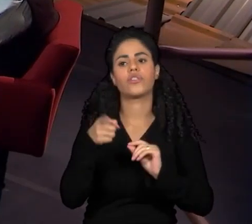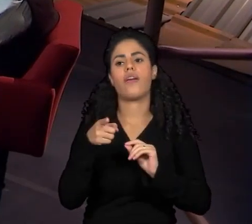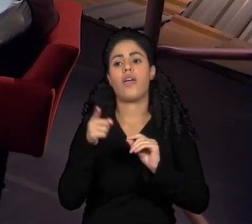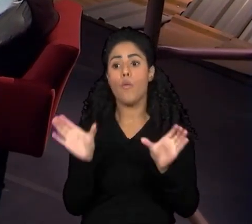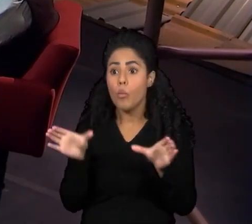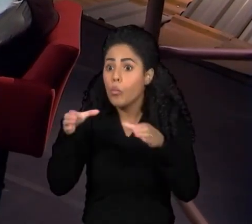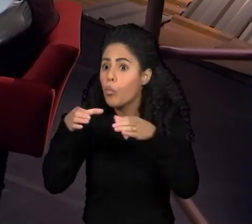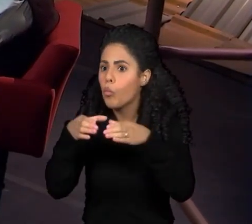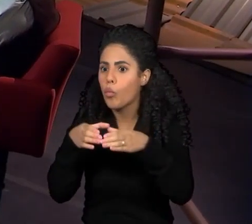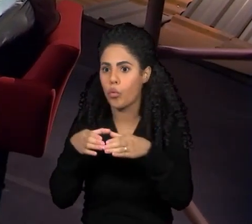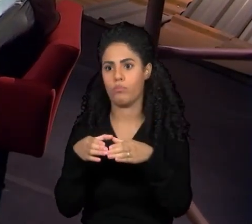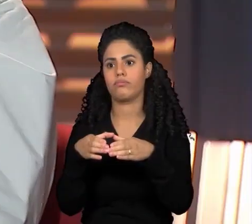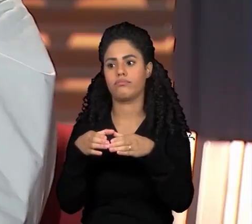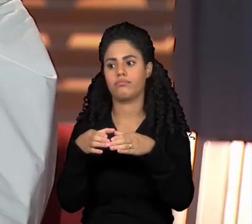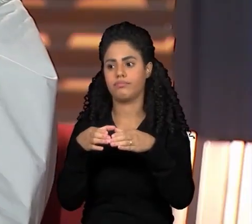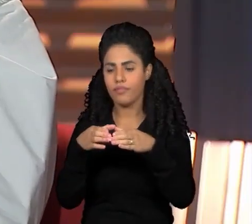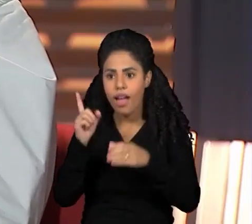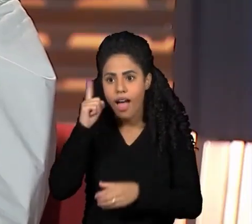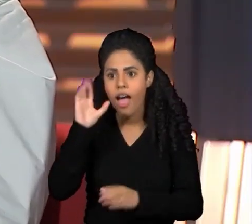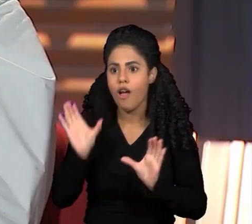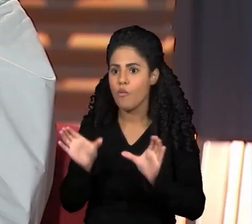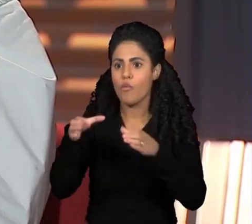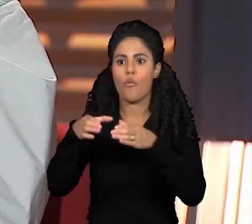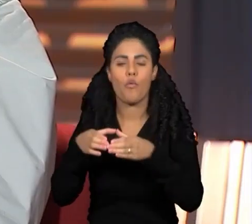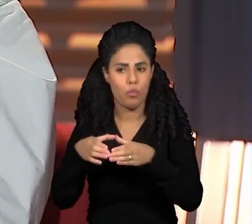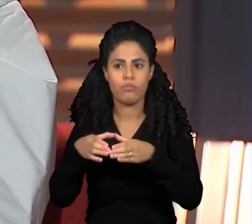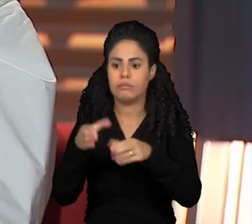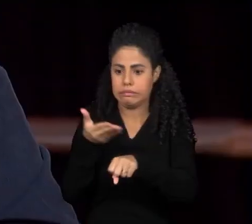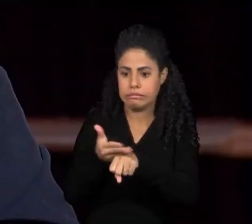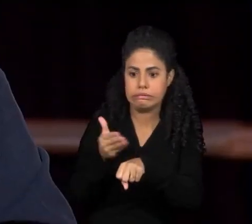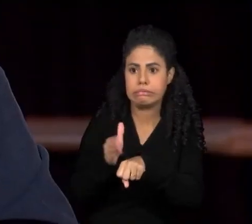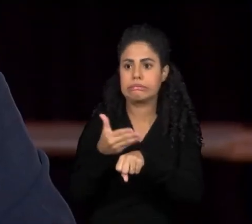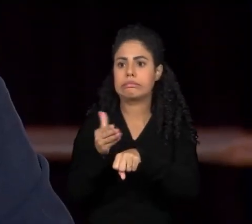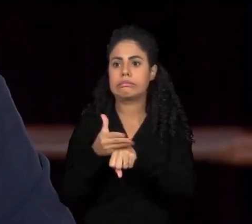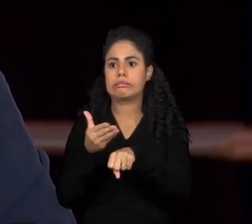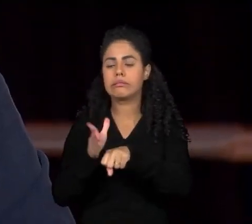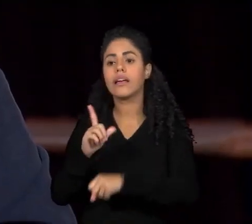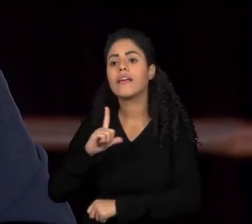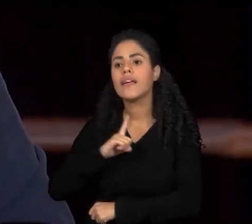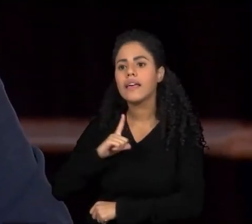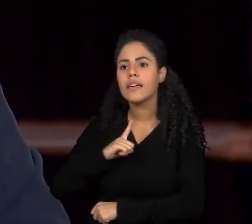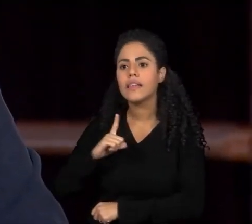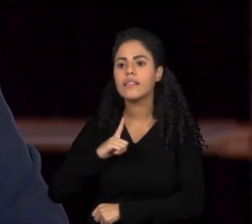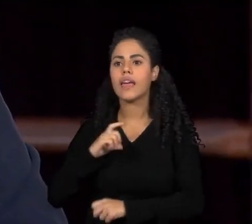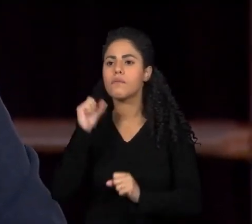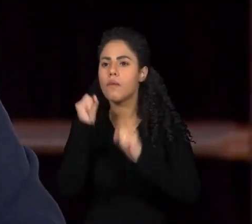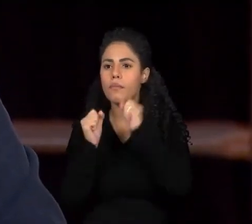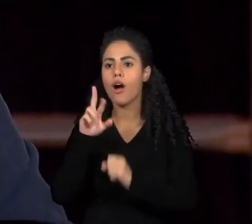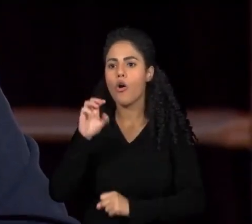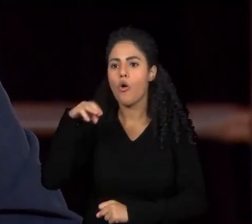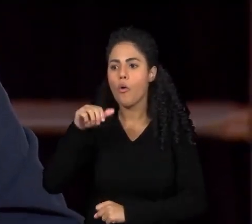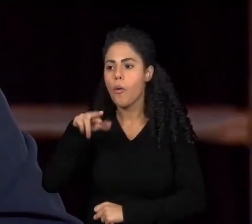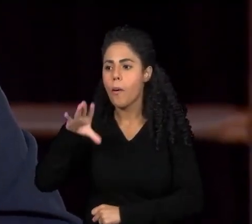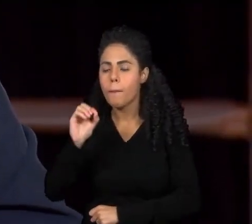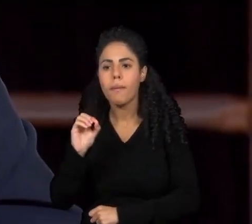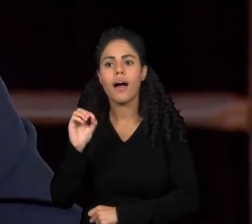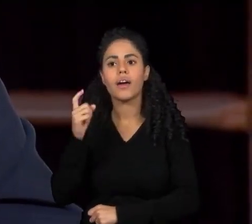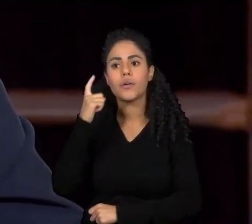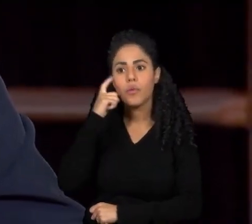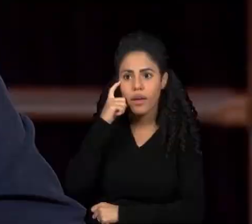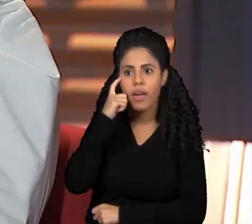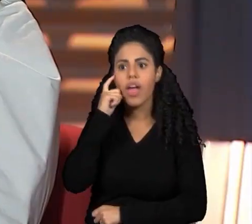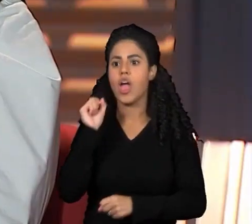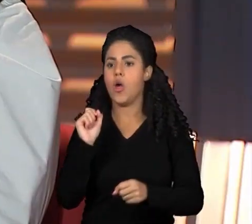equipe e sim que eu tenho um treino de Eduardo jogadores que é e depois vem o jogador tipo Romário que não vai treinar e e